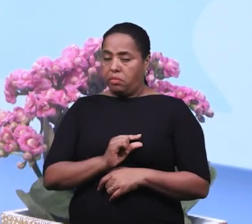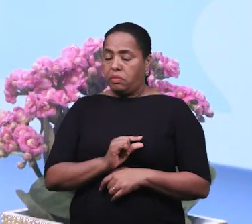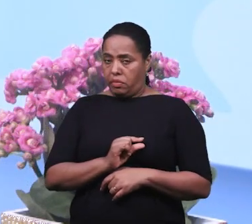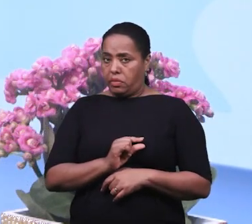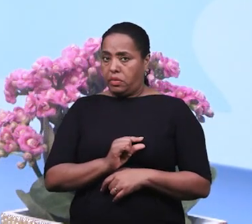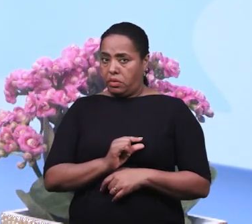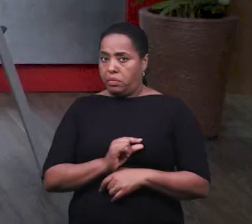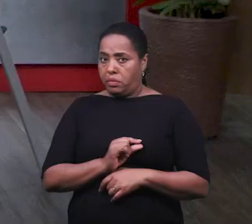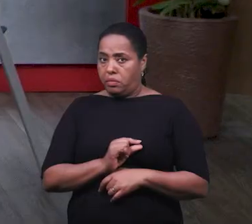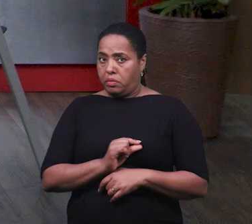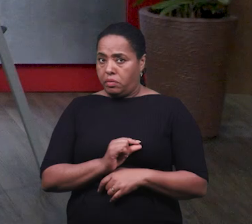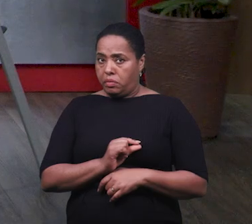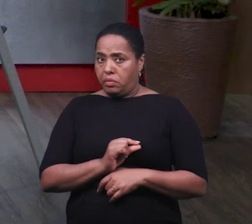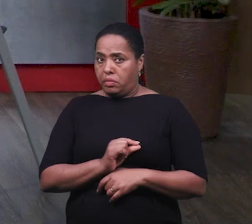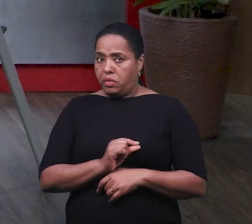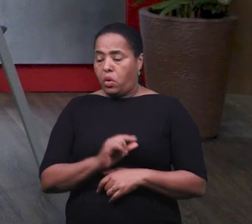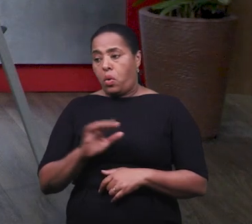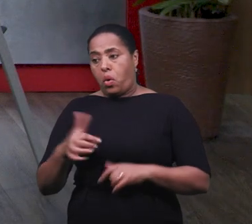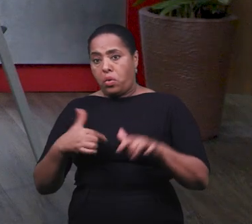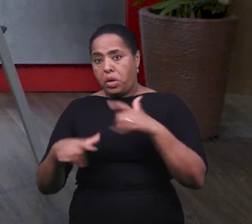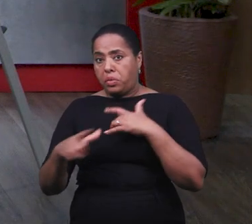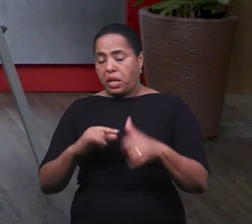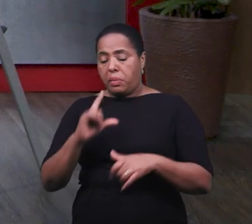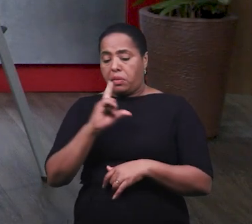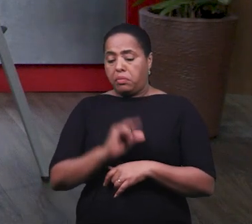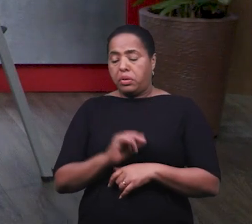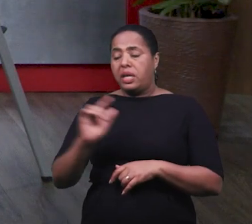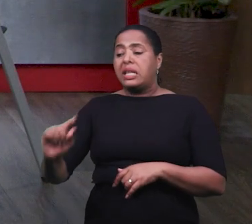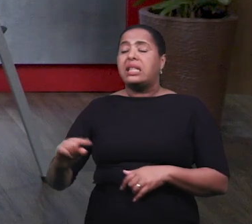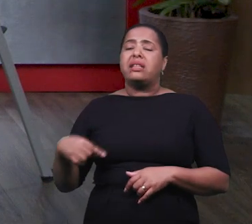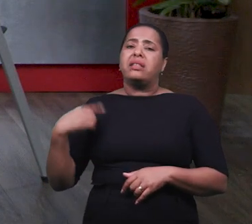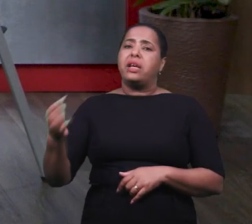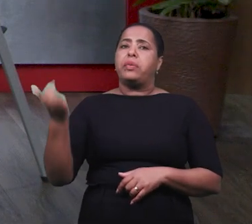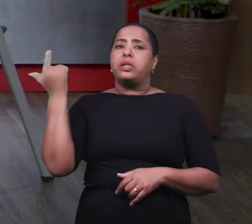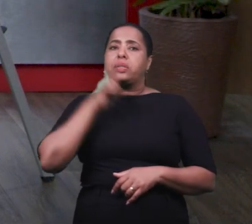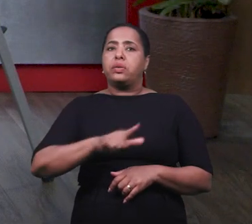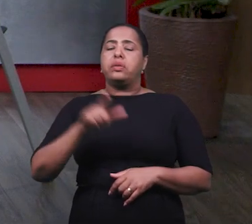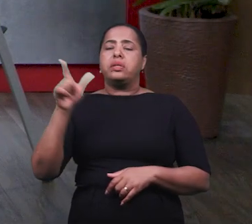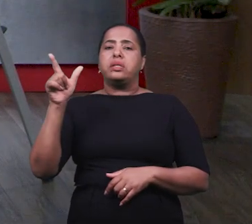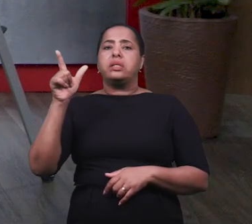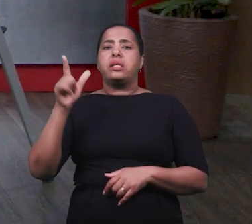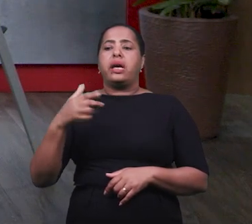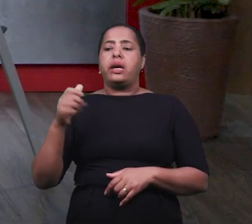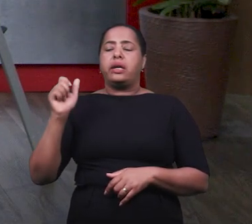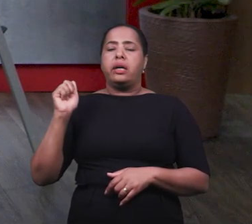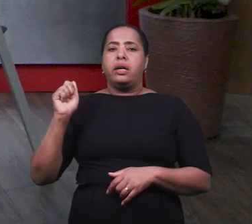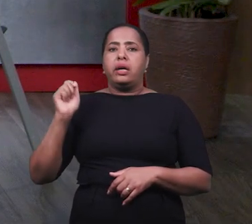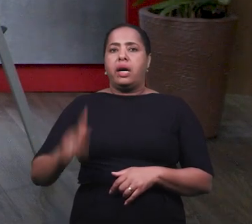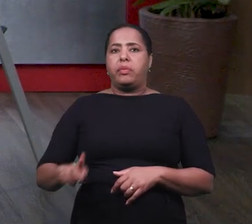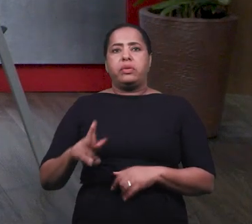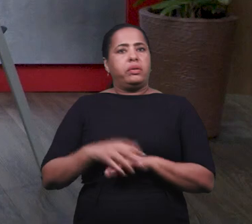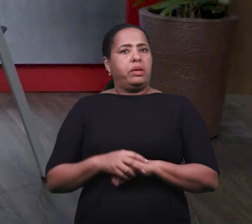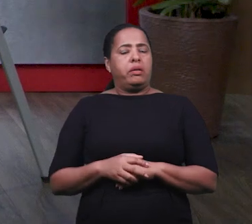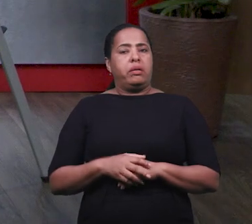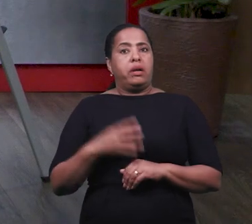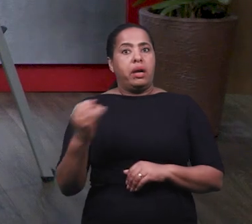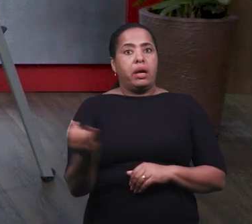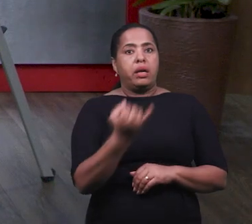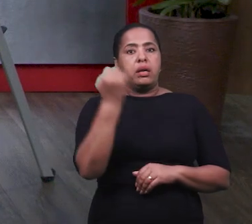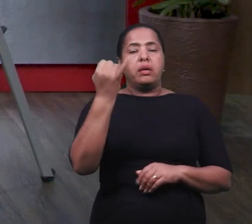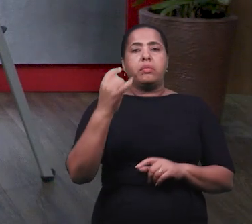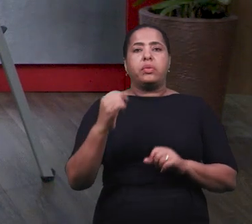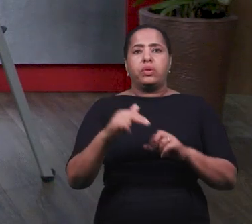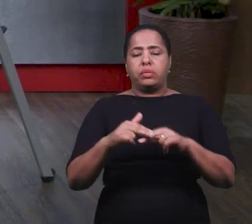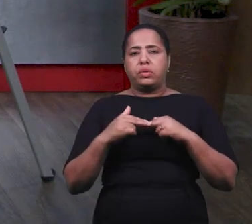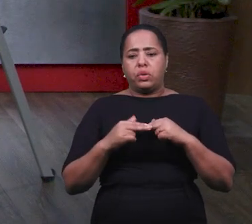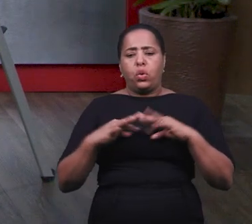trabalhando, ou se for baixa renda não vai contar depois, e depois ela consegue se aposentar quando der 15 anos. E é importante que faça isso porque não